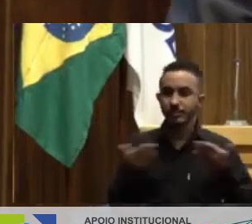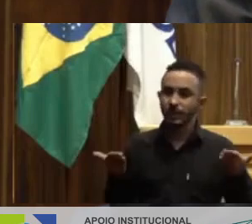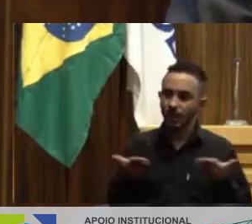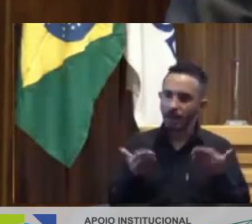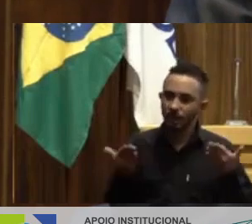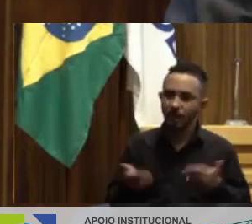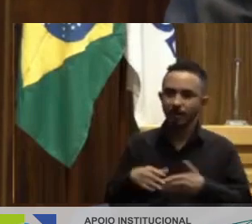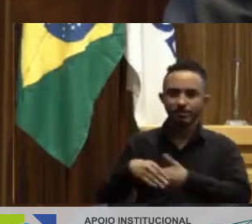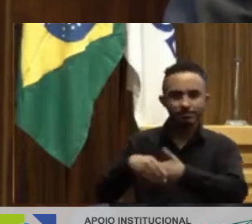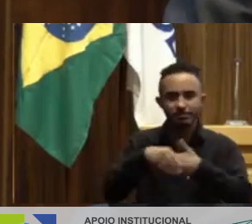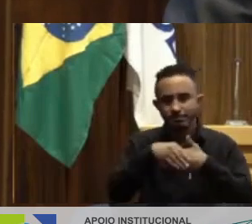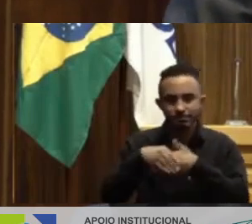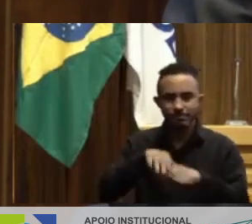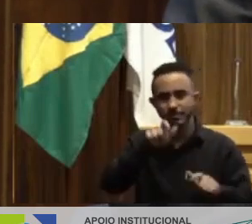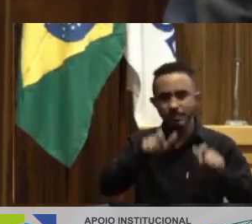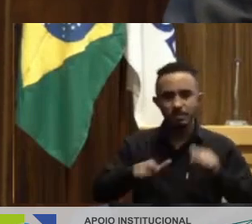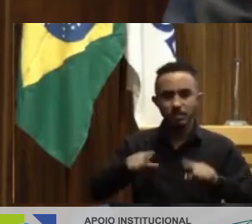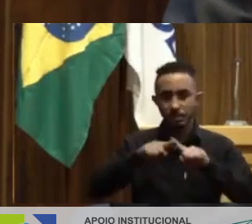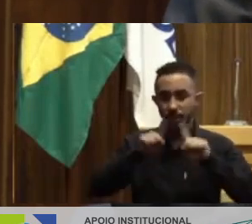saudar